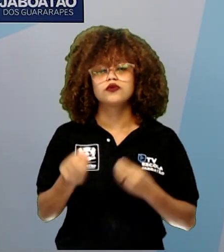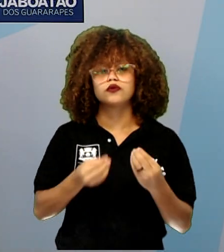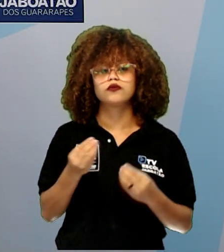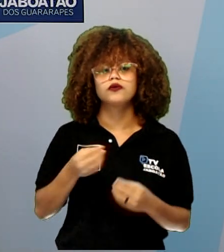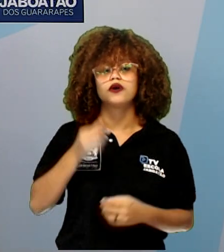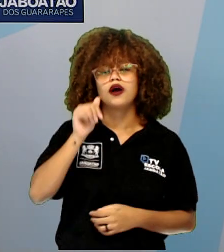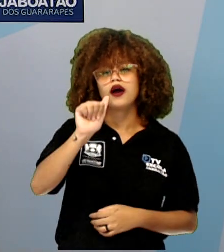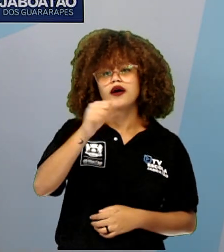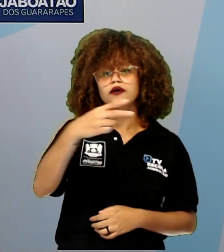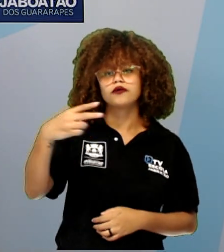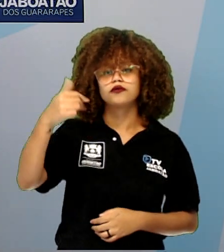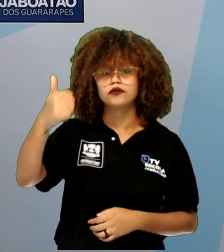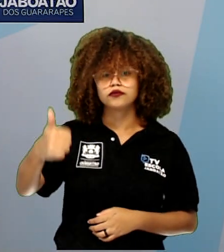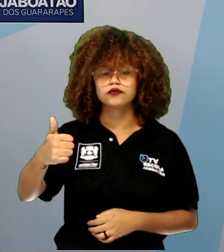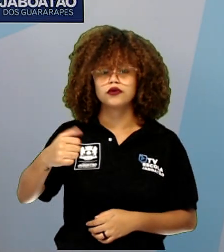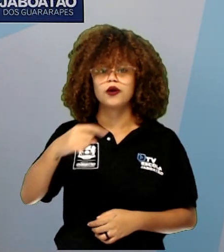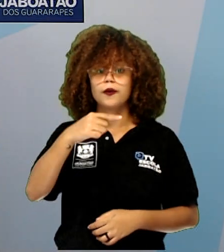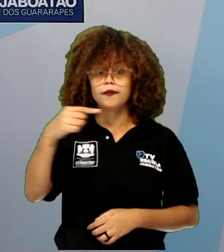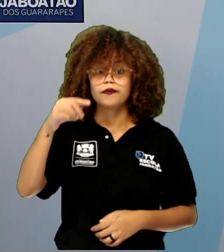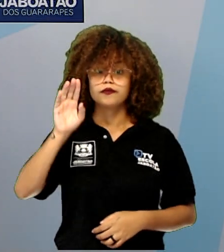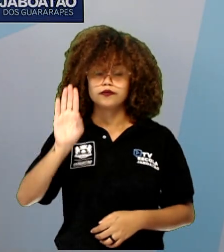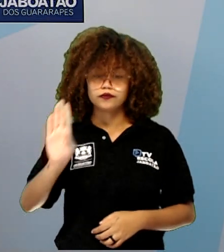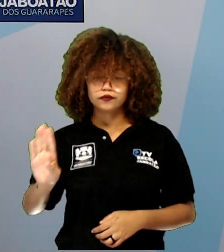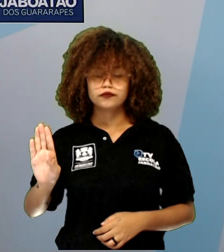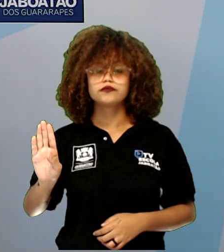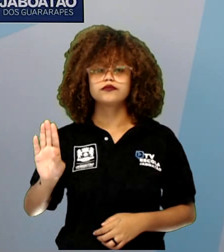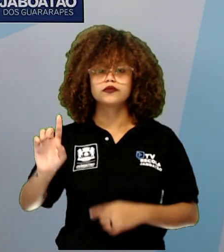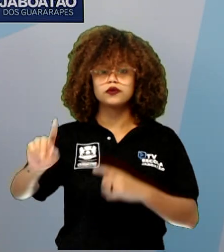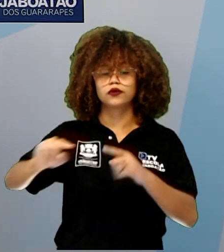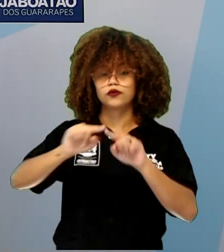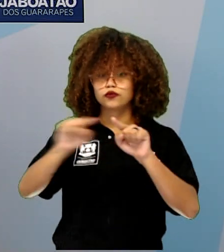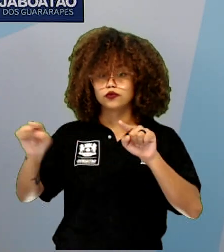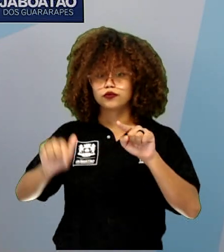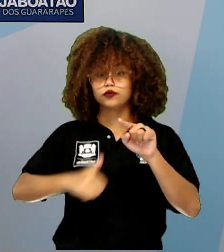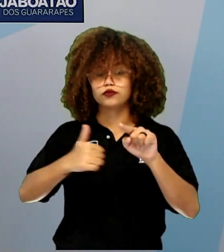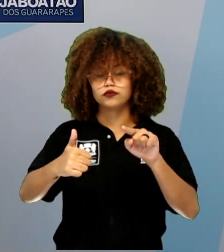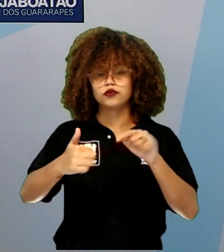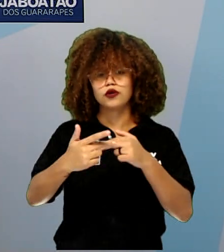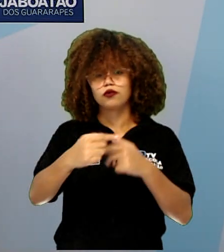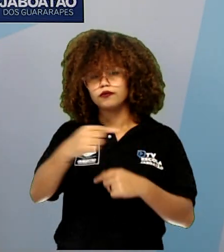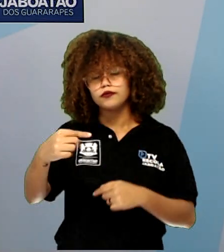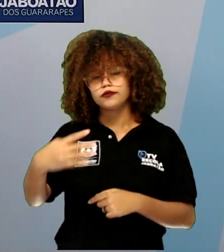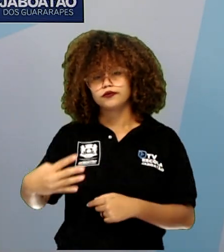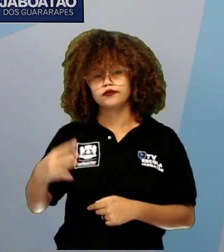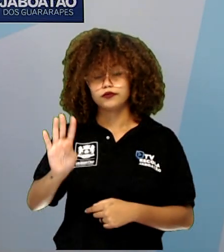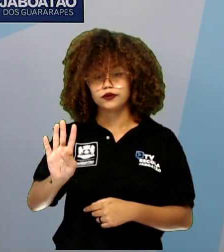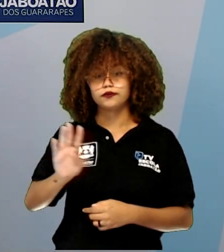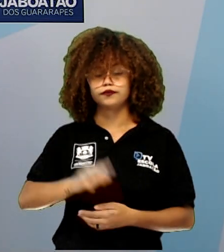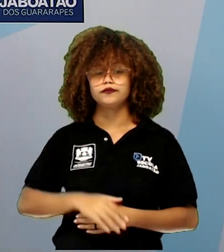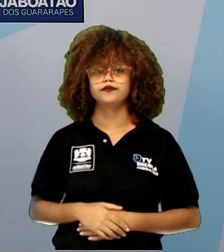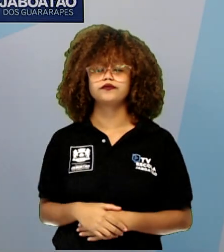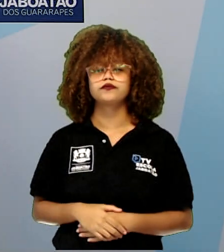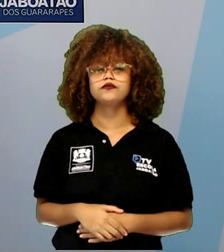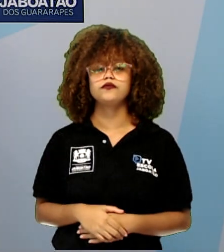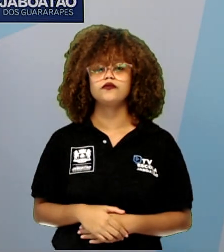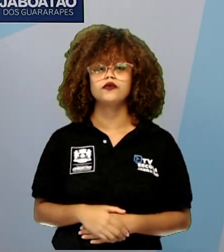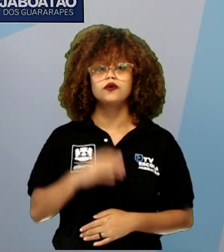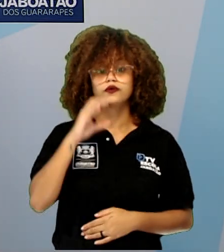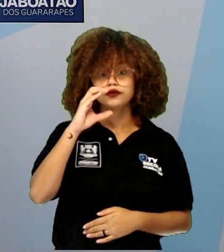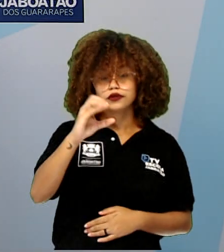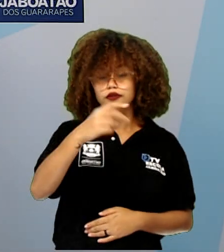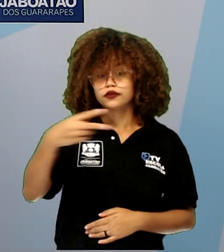O ar é um fica - B sobre um que dá o próprio - B1 CS6 e